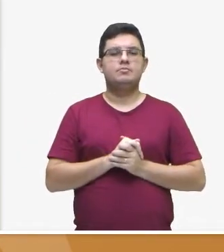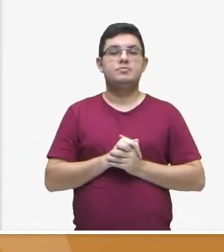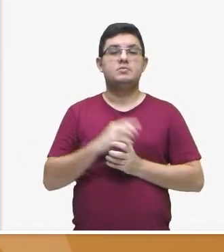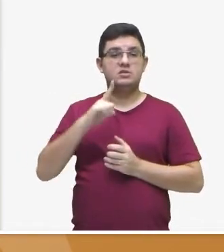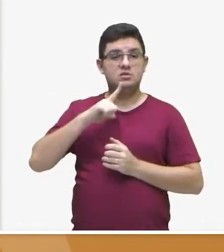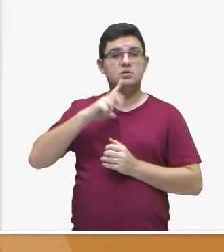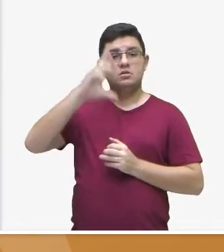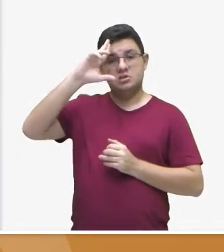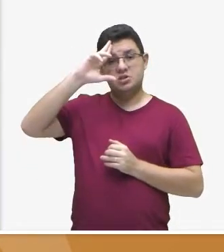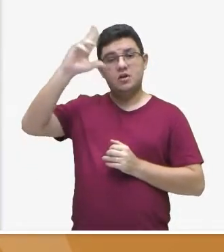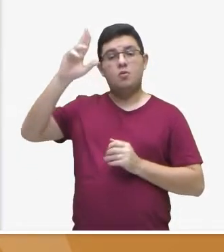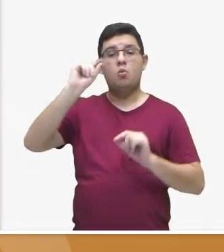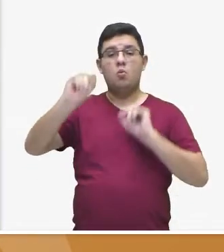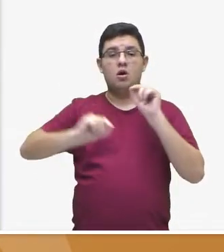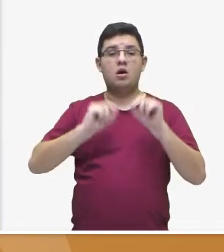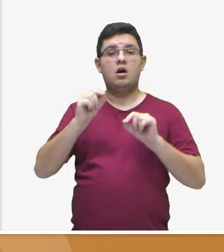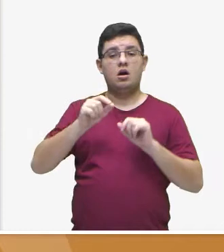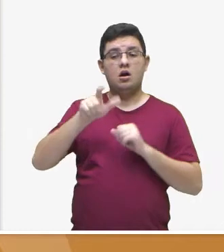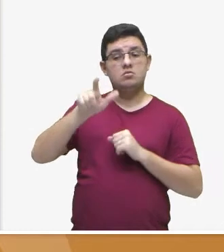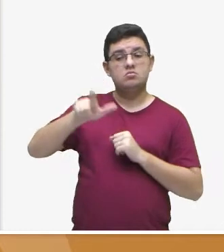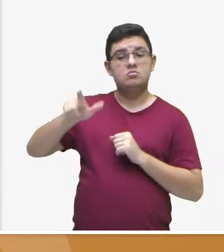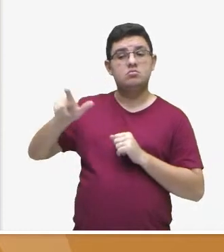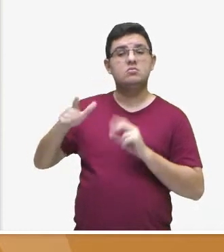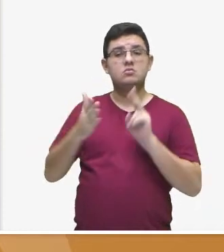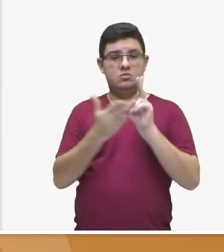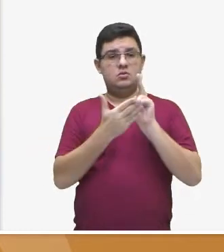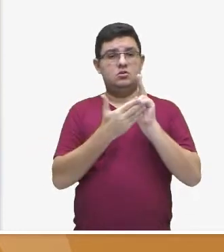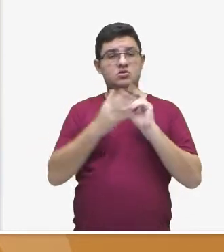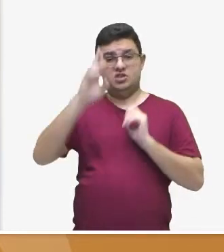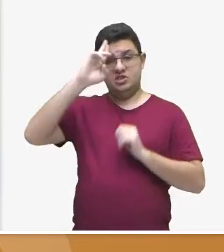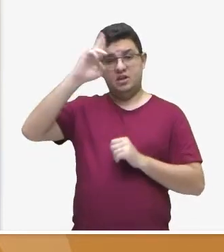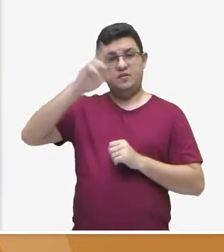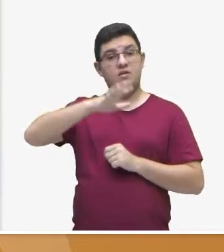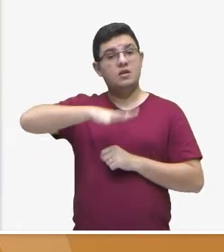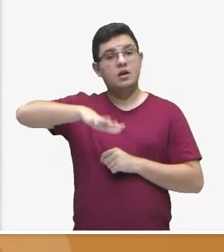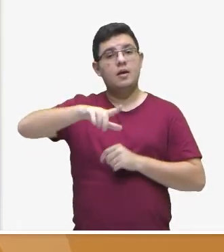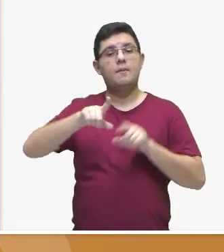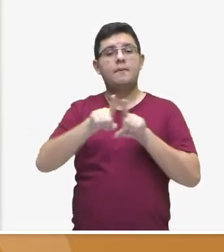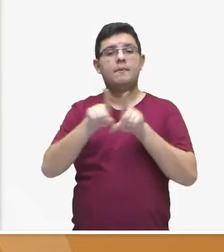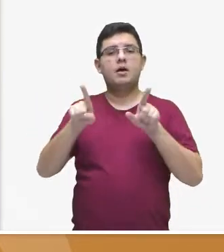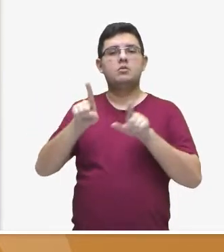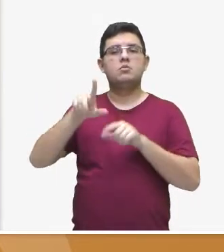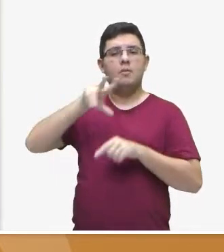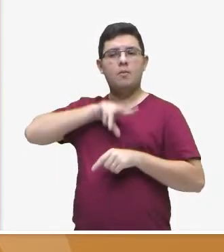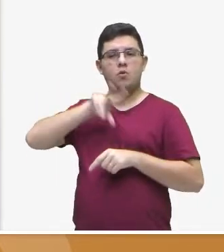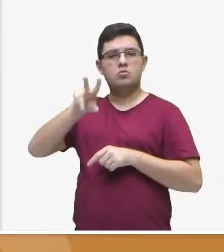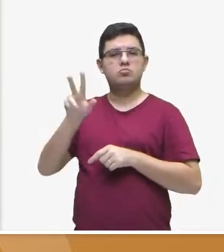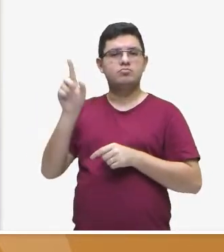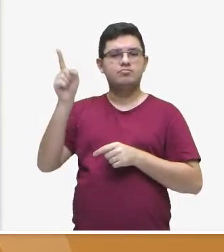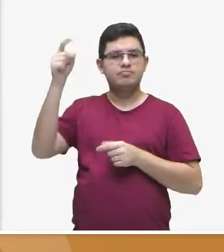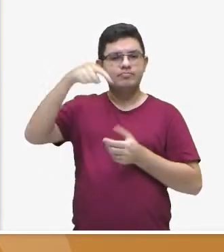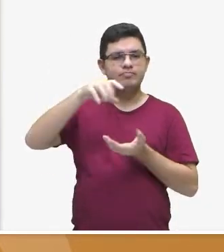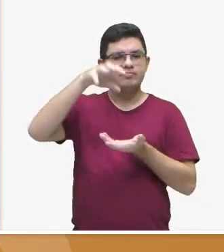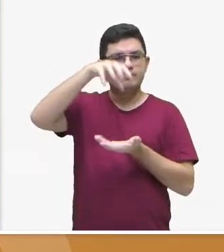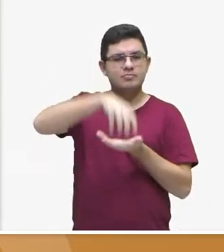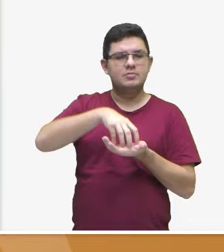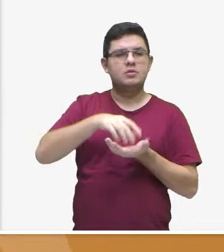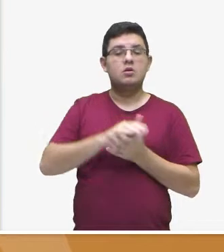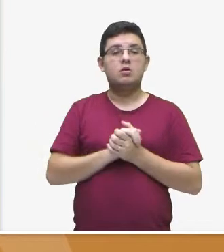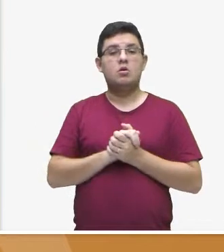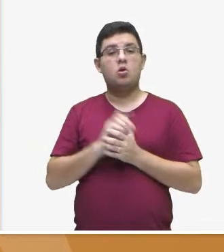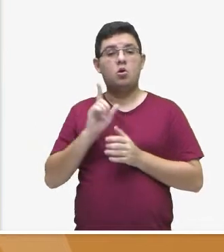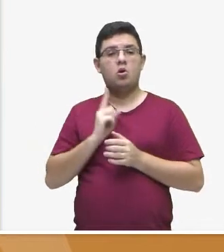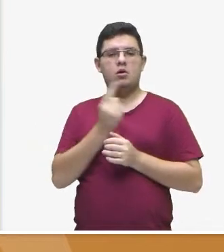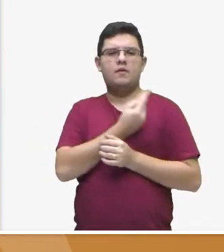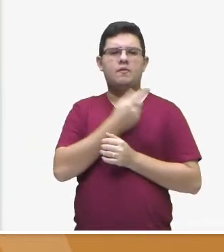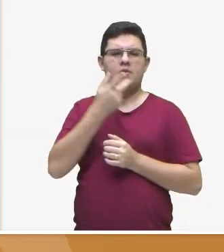donos, Quem eram os donos das terras? Eram os indígenas, que erroneamente nós chamamos de